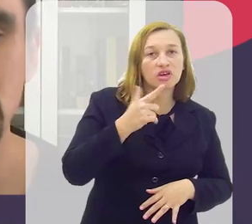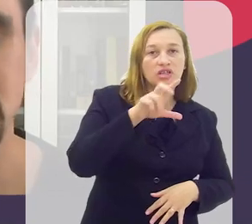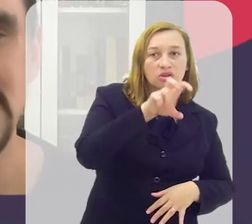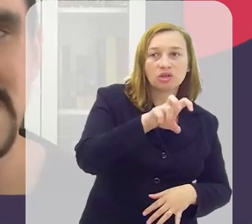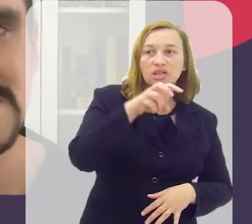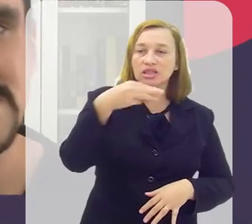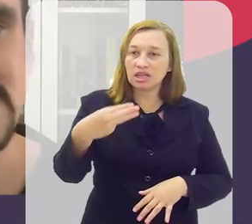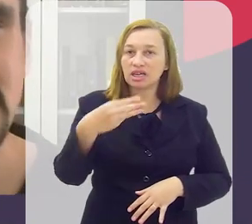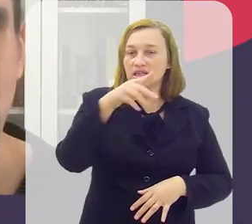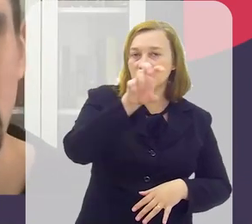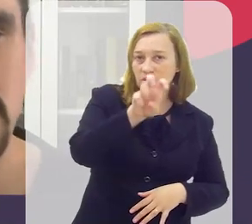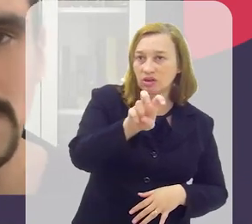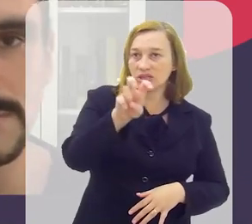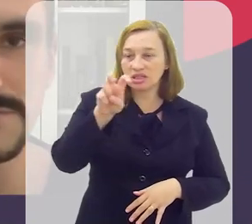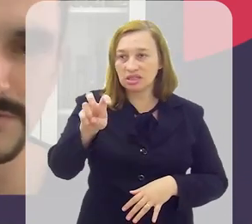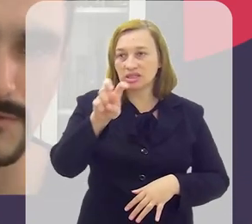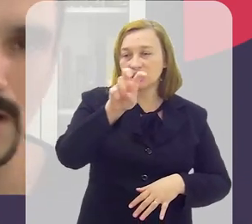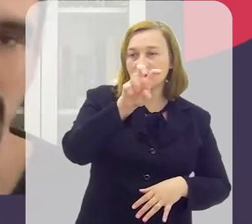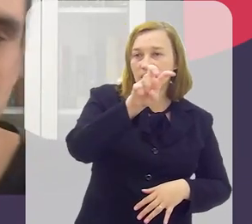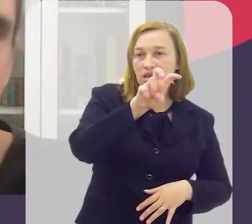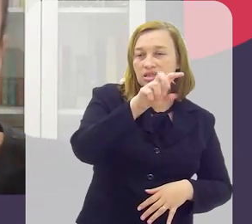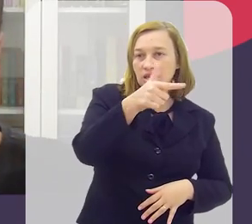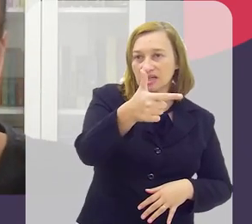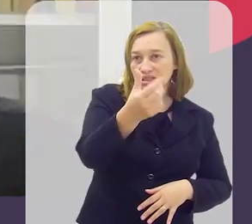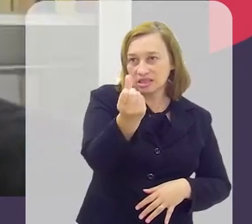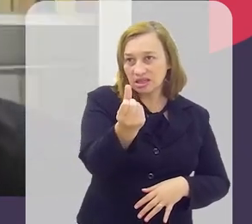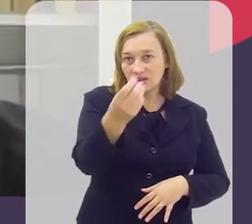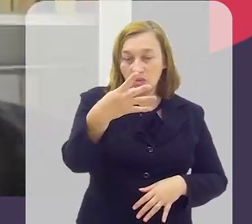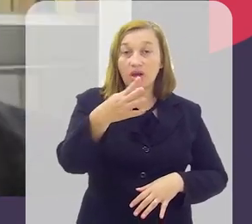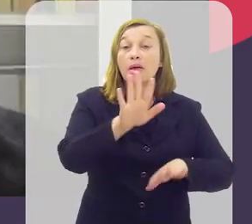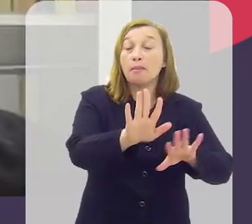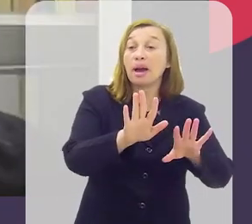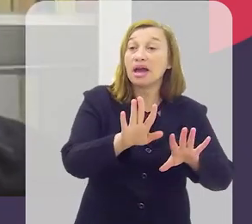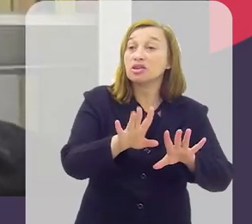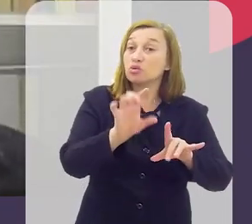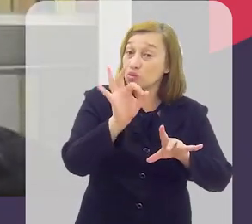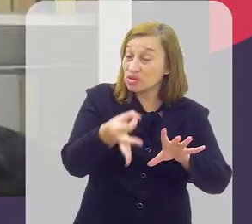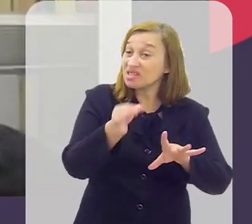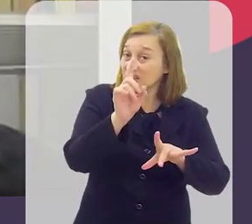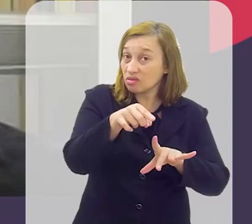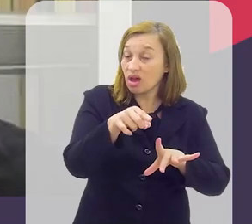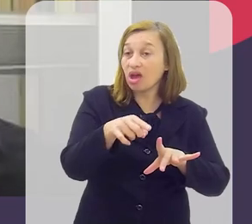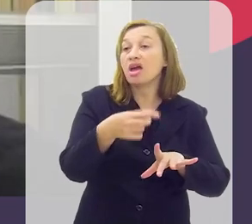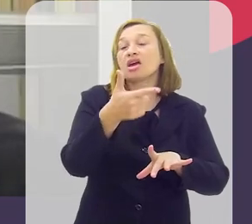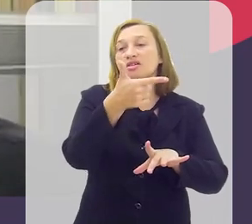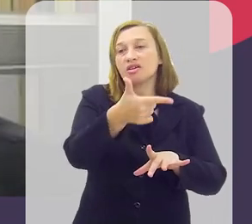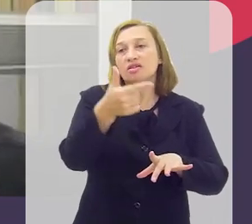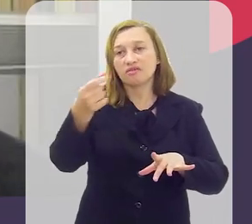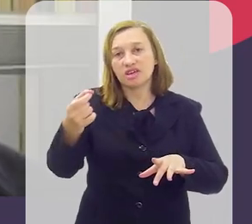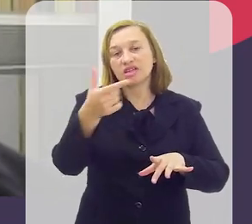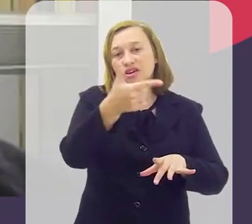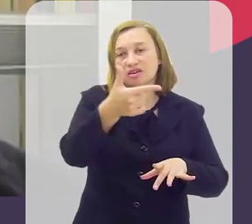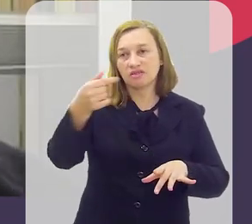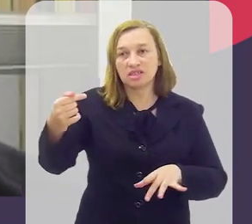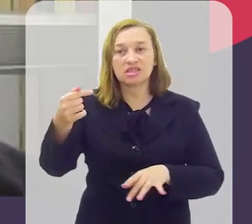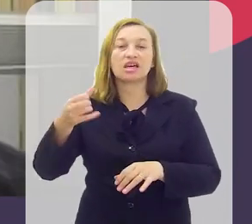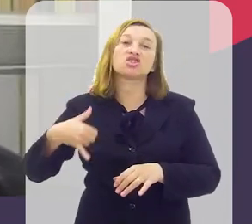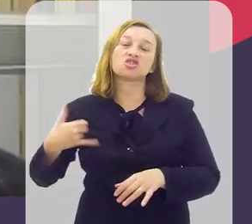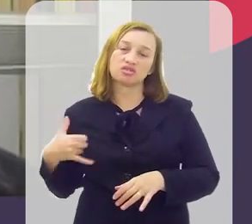55, 57, 64 anos, então a média acabou indo para 29, mas o grosso mesmo está entre 20 e 27